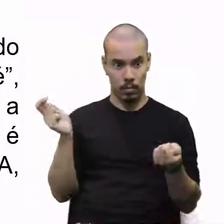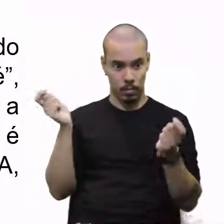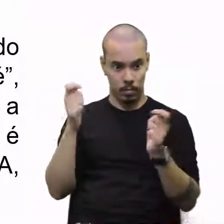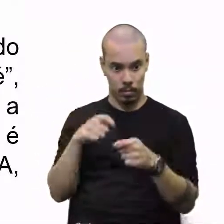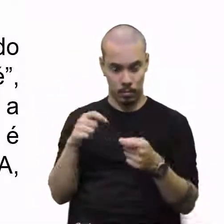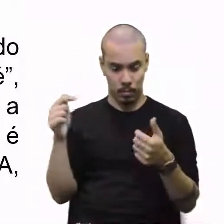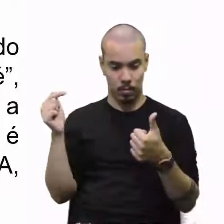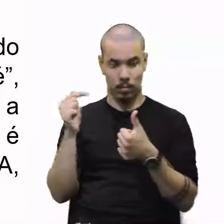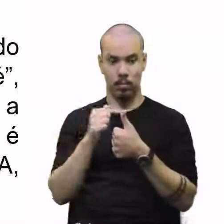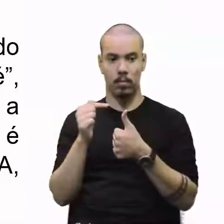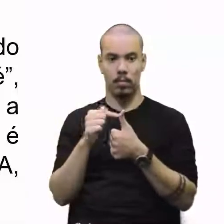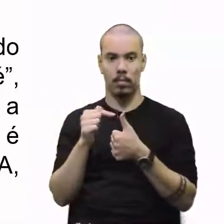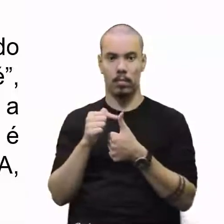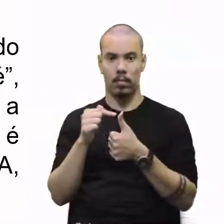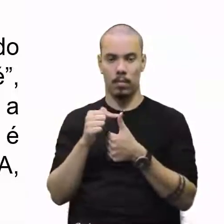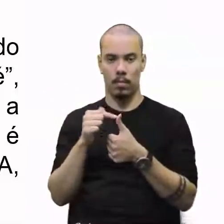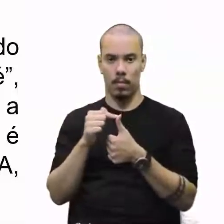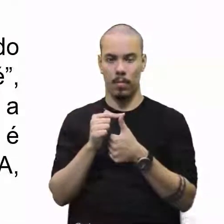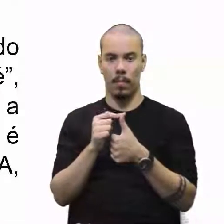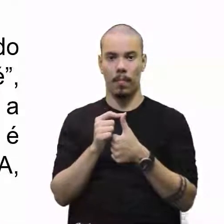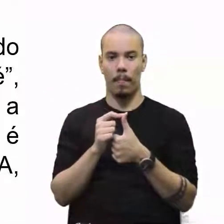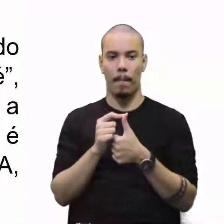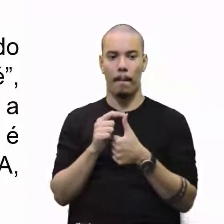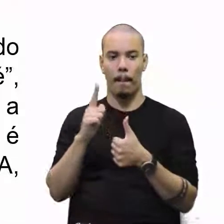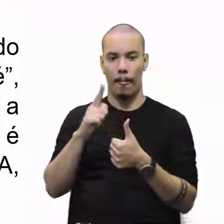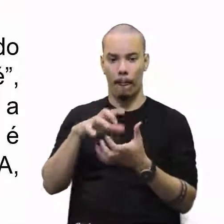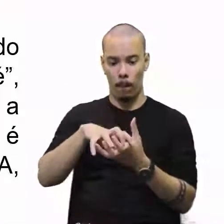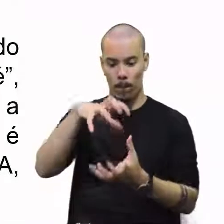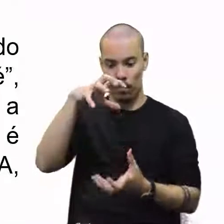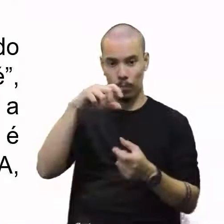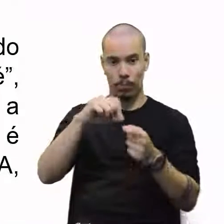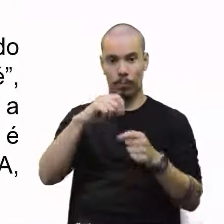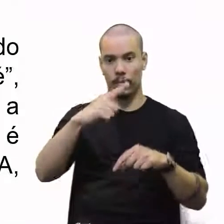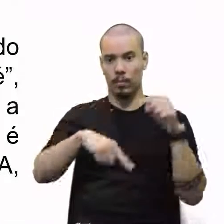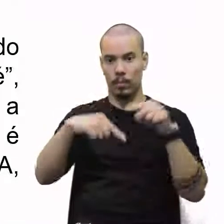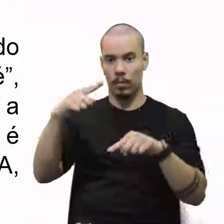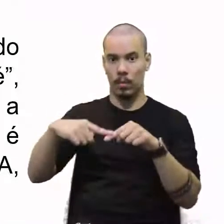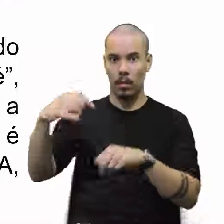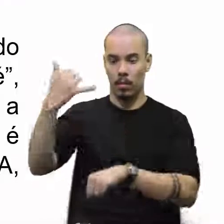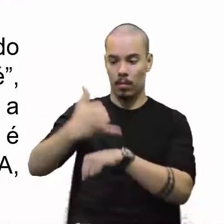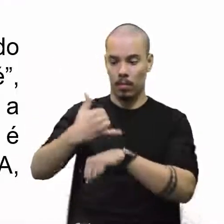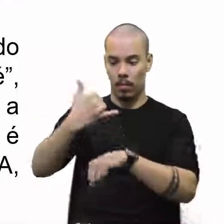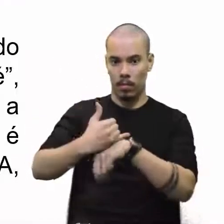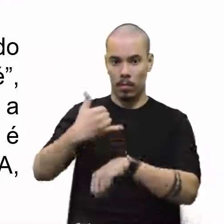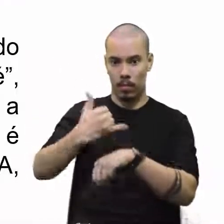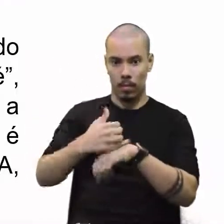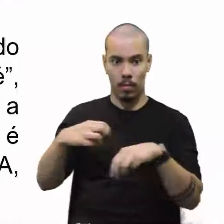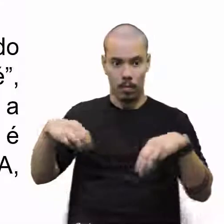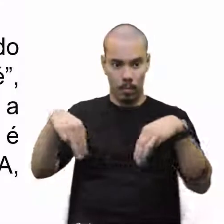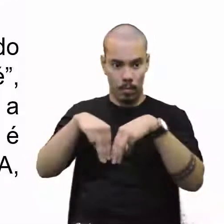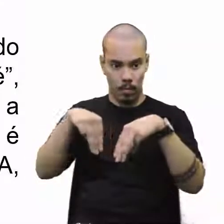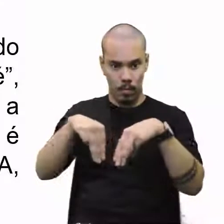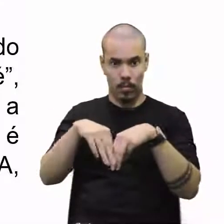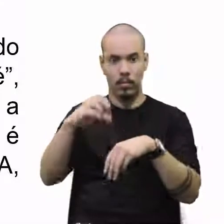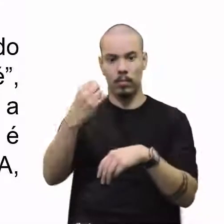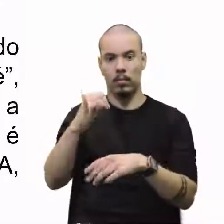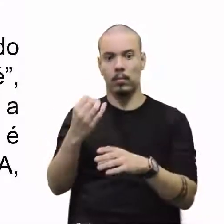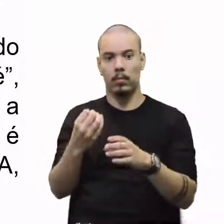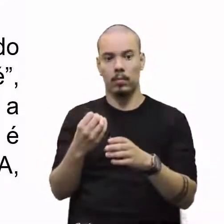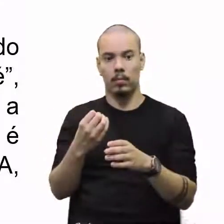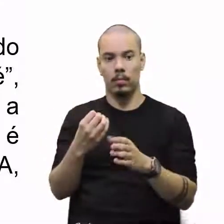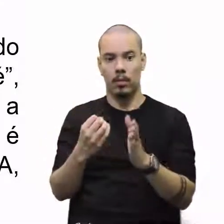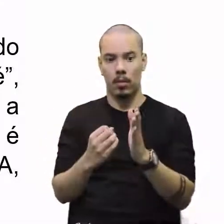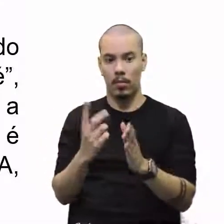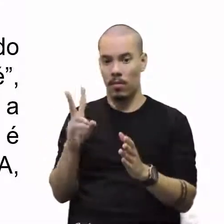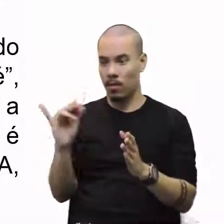pudesse ser o quê? Primeiro, um corpo feito de material ferromagnético. Quando a corrente elétrica flui de